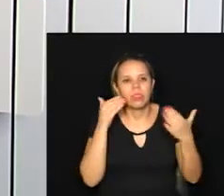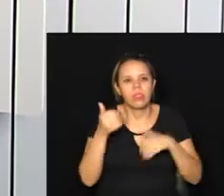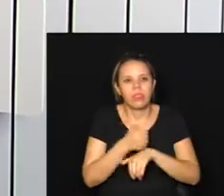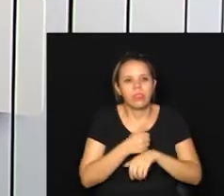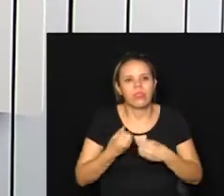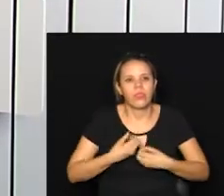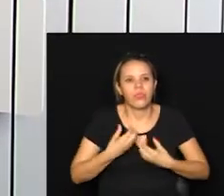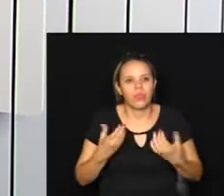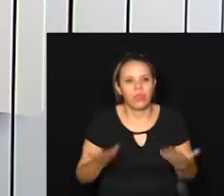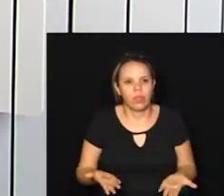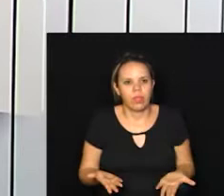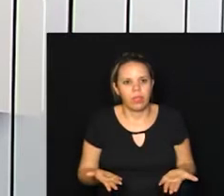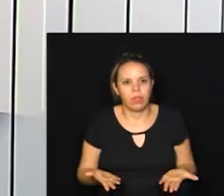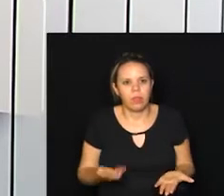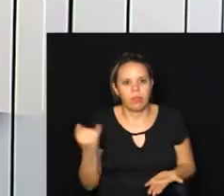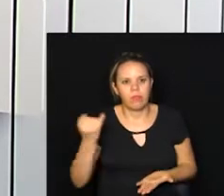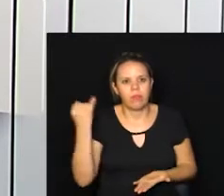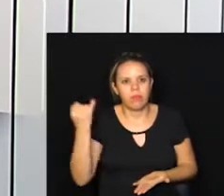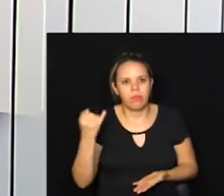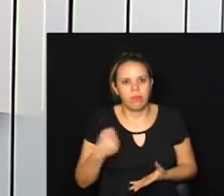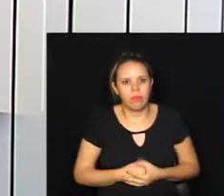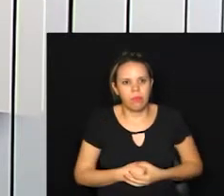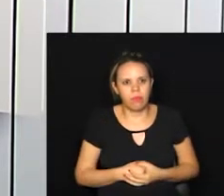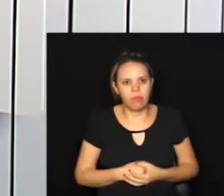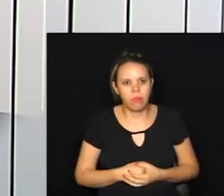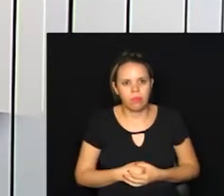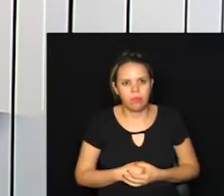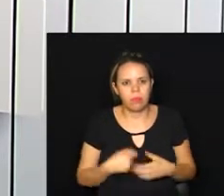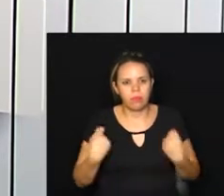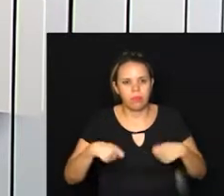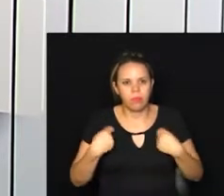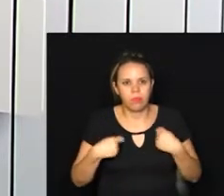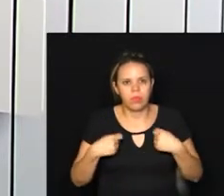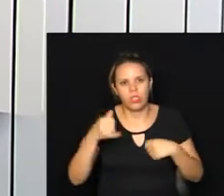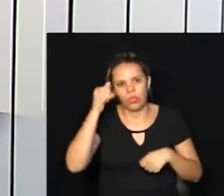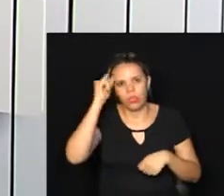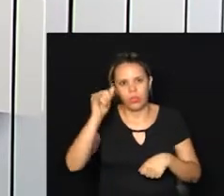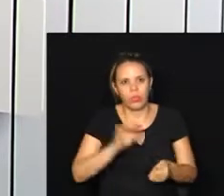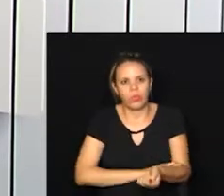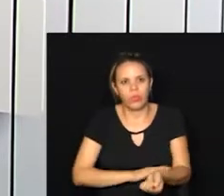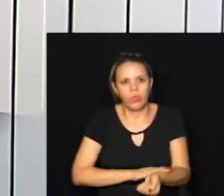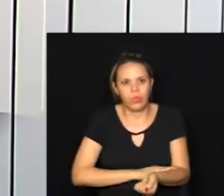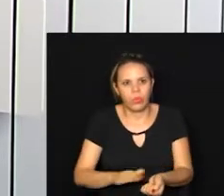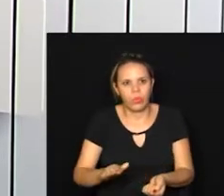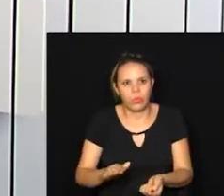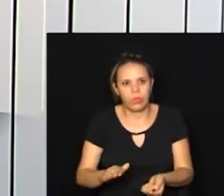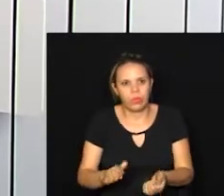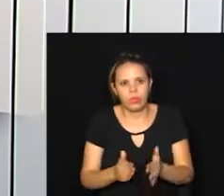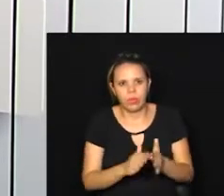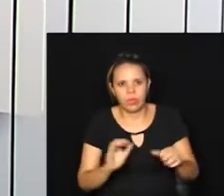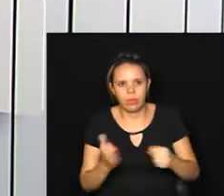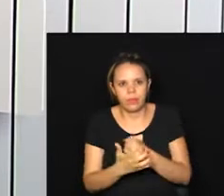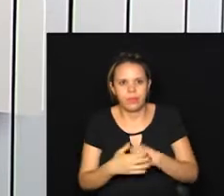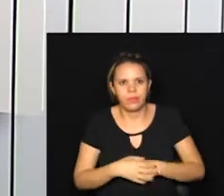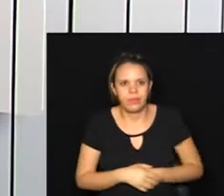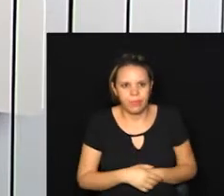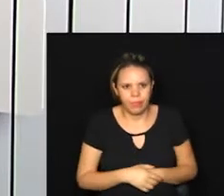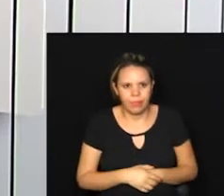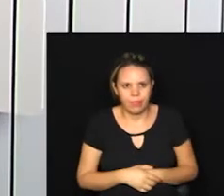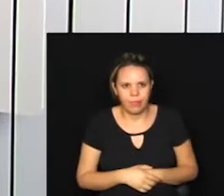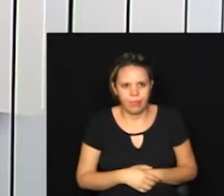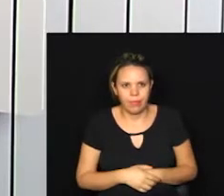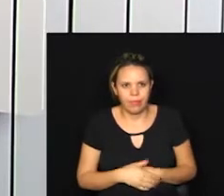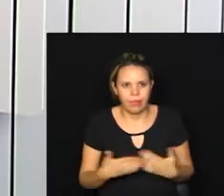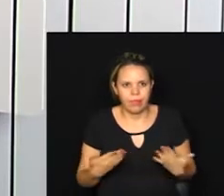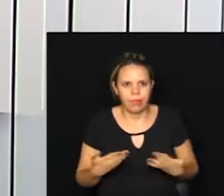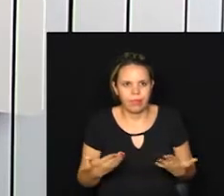essas informações importantíssimas, já que a gente precisa combater o estresse, ainda mais em tempos de pandemia, não é mesmo?